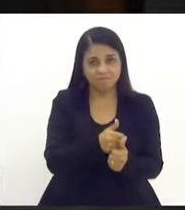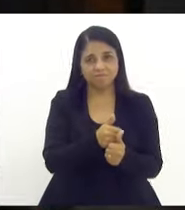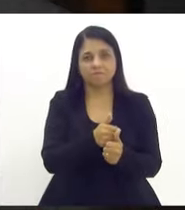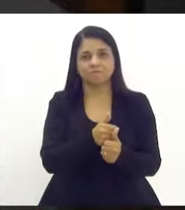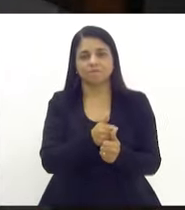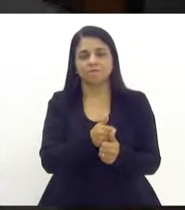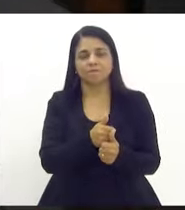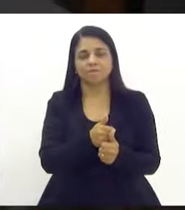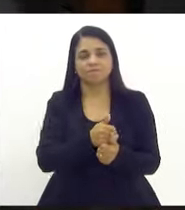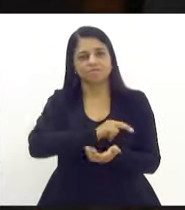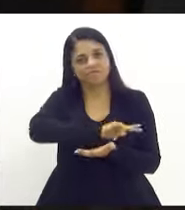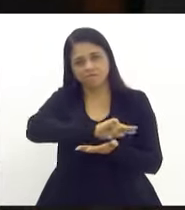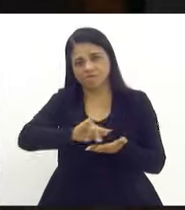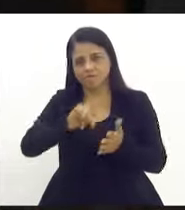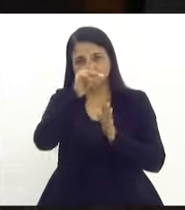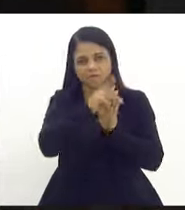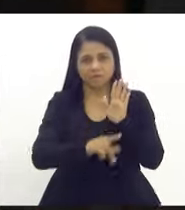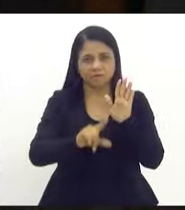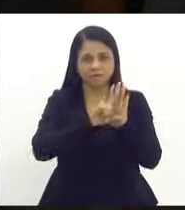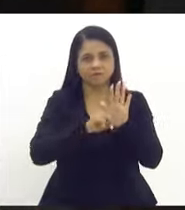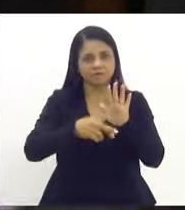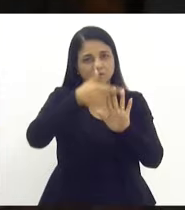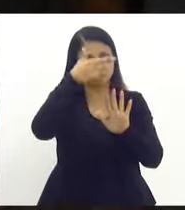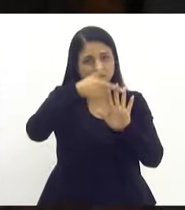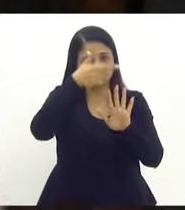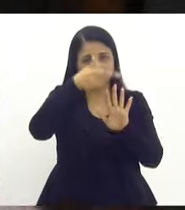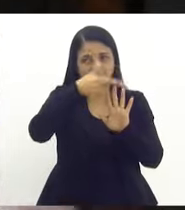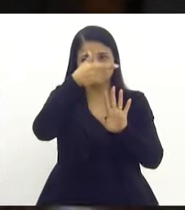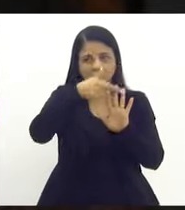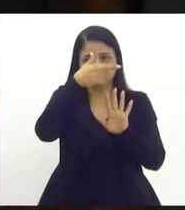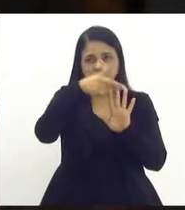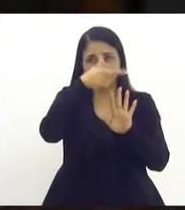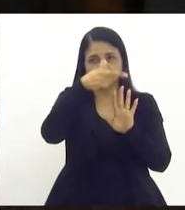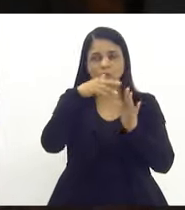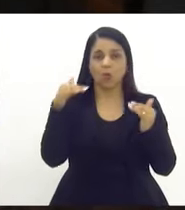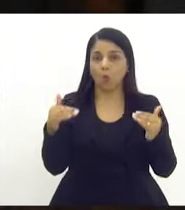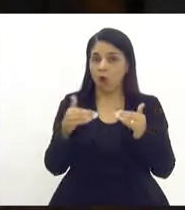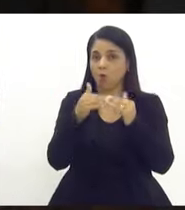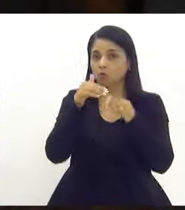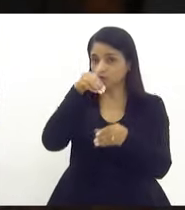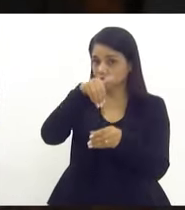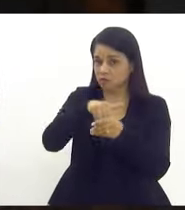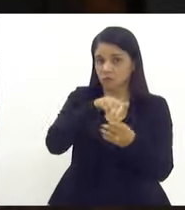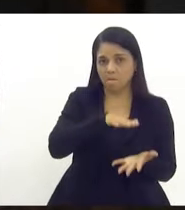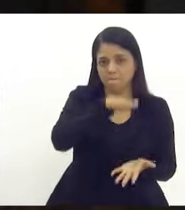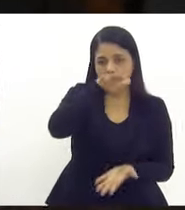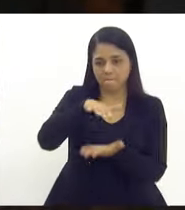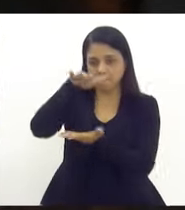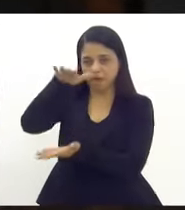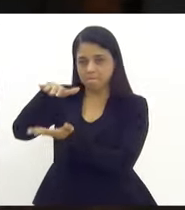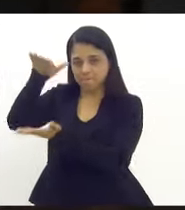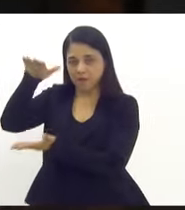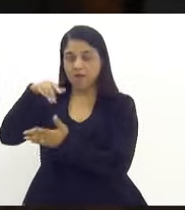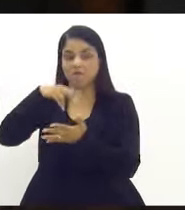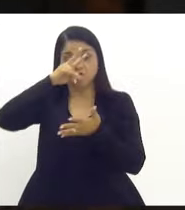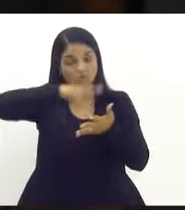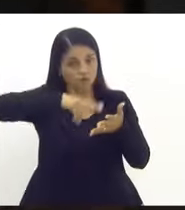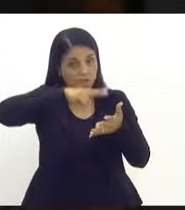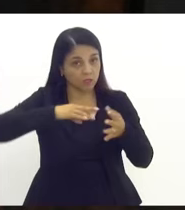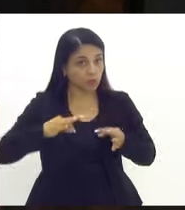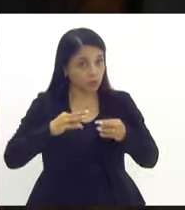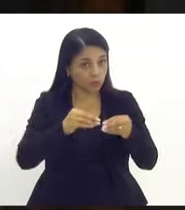com diversos projetos de resolução. E já houve um acordo para votação em bloco. Eu vou ler